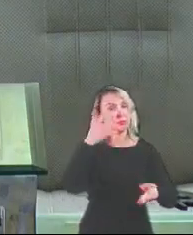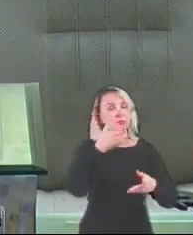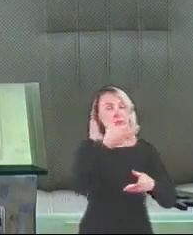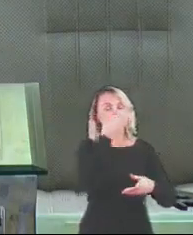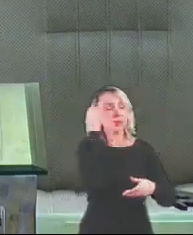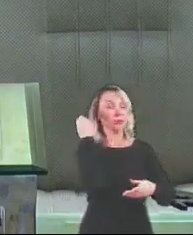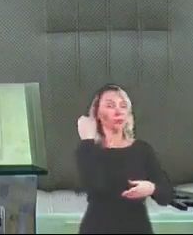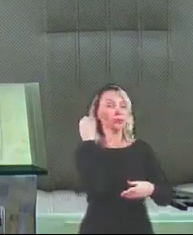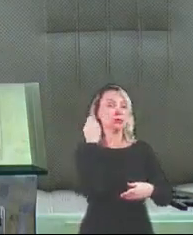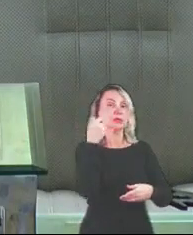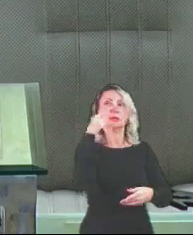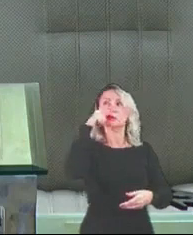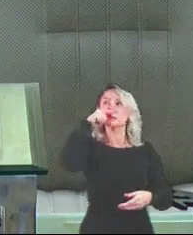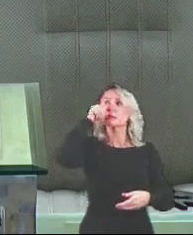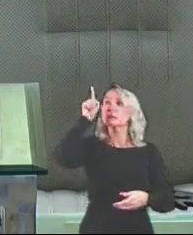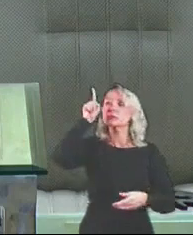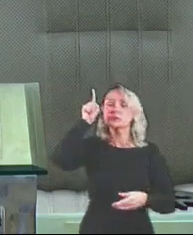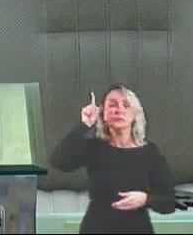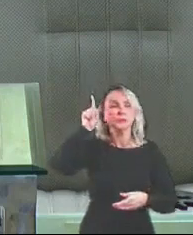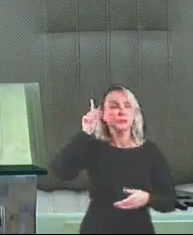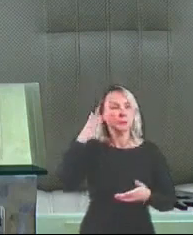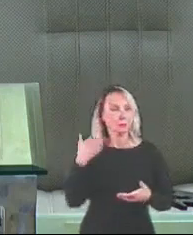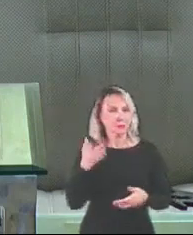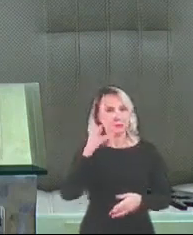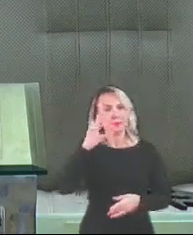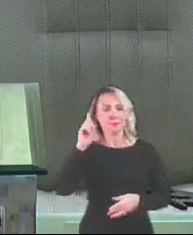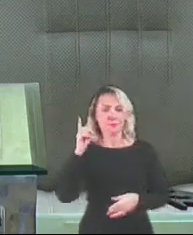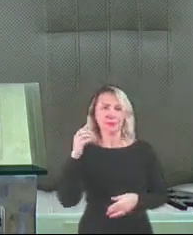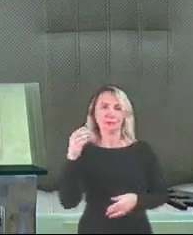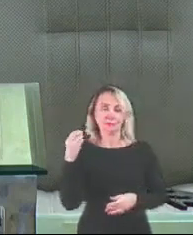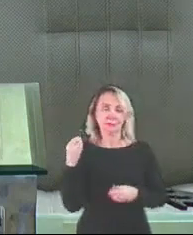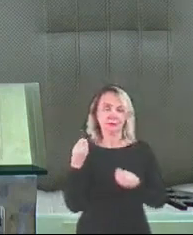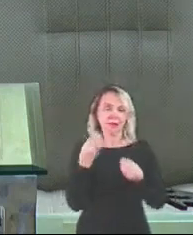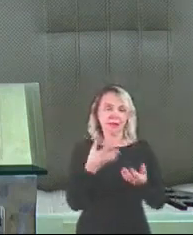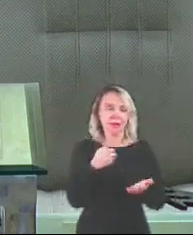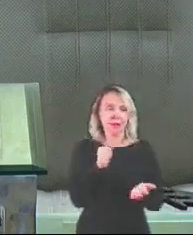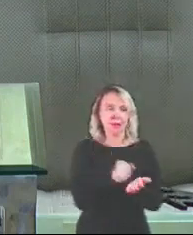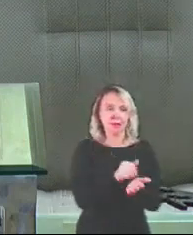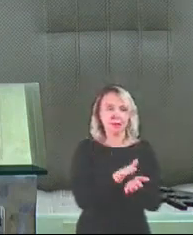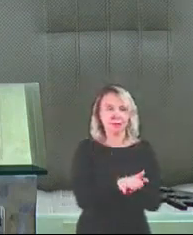Aí Deus vai mandar juízo sobre a terra.